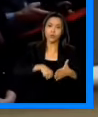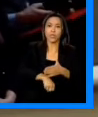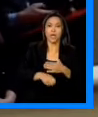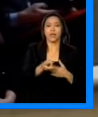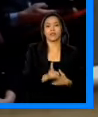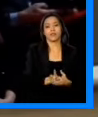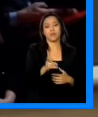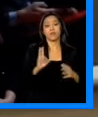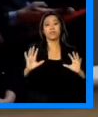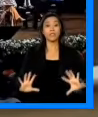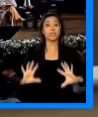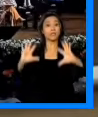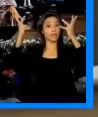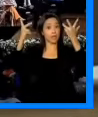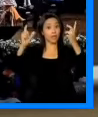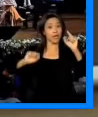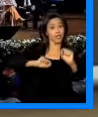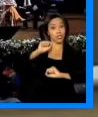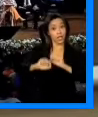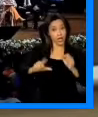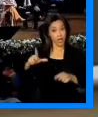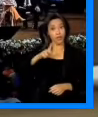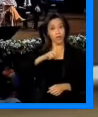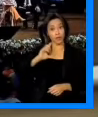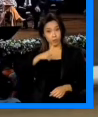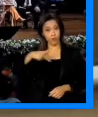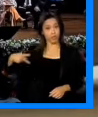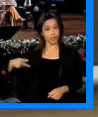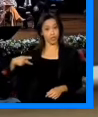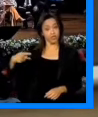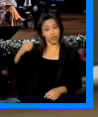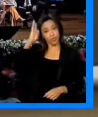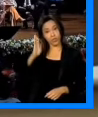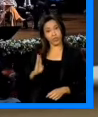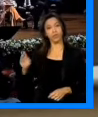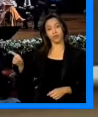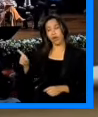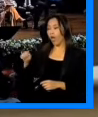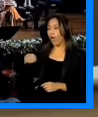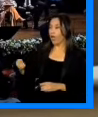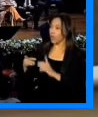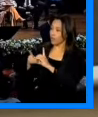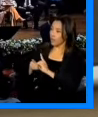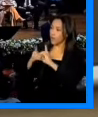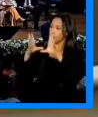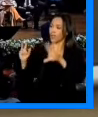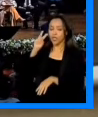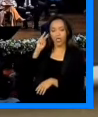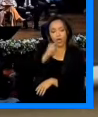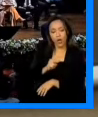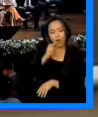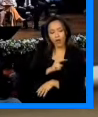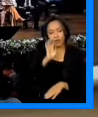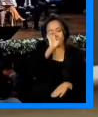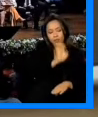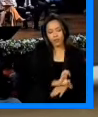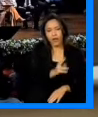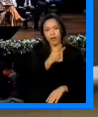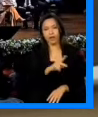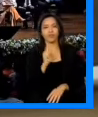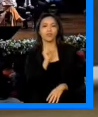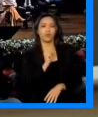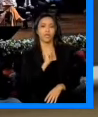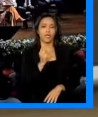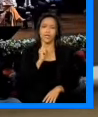sempre celebrar e comemorar de que temos um presidente da República democrata e que olha pelo Estado de Minas Gerais e que em breve trará